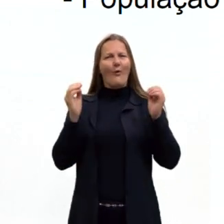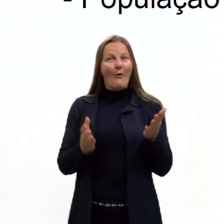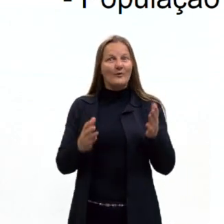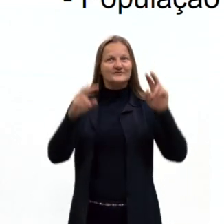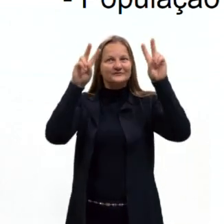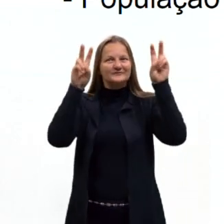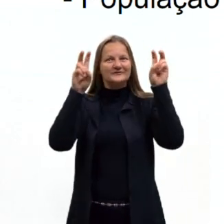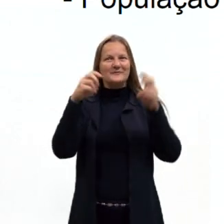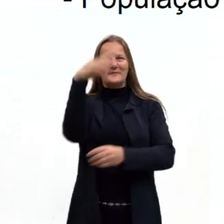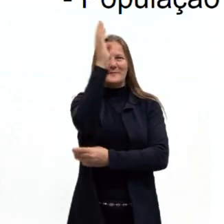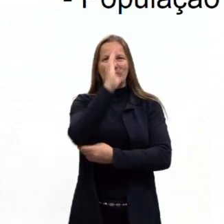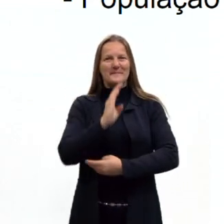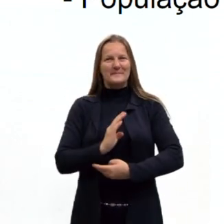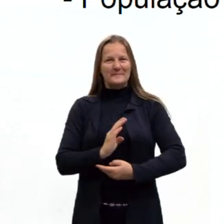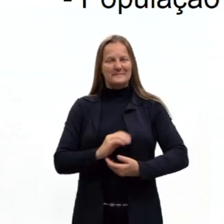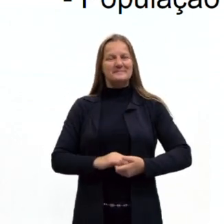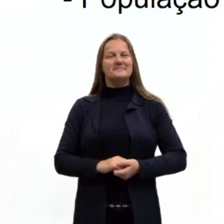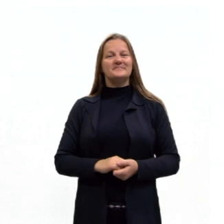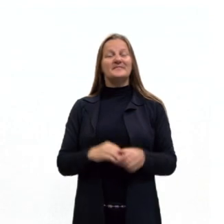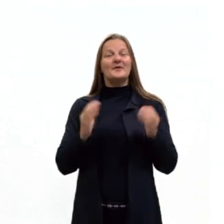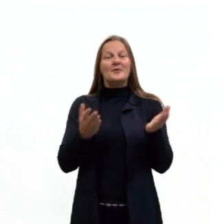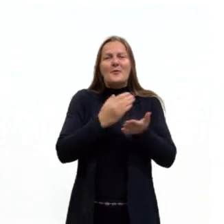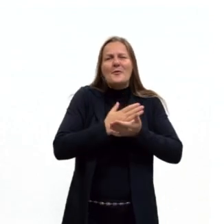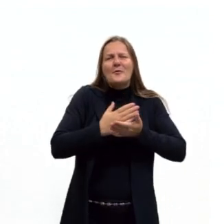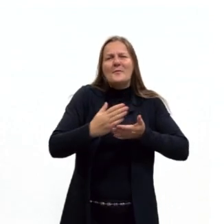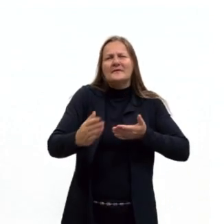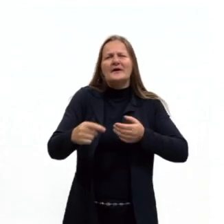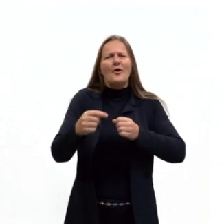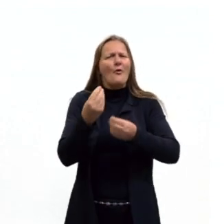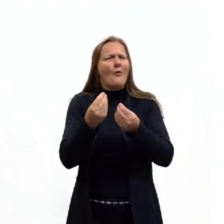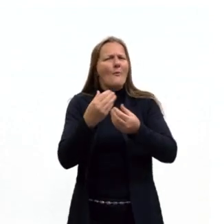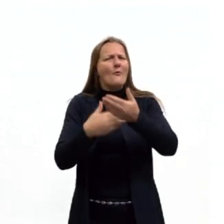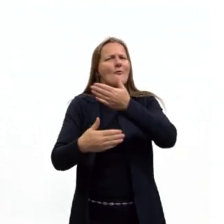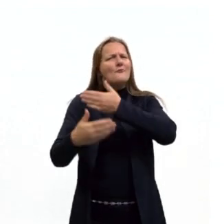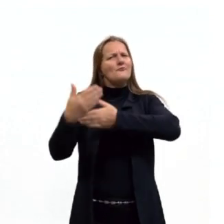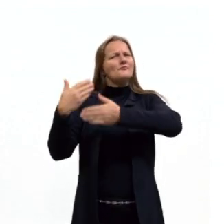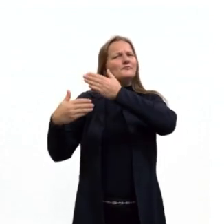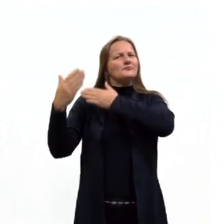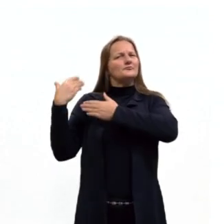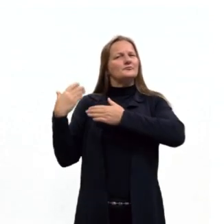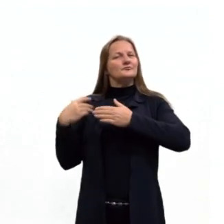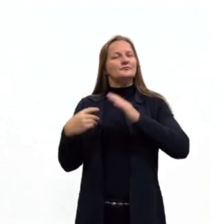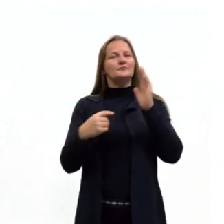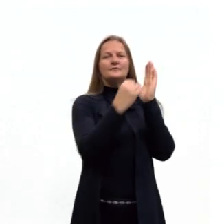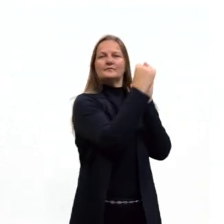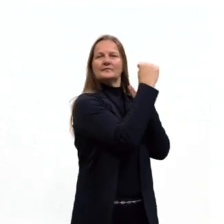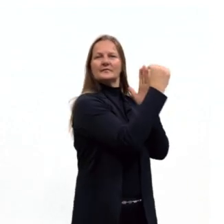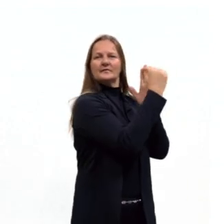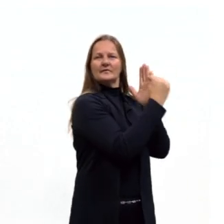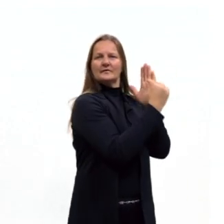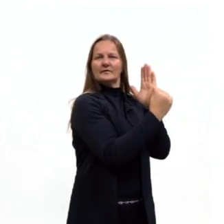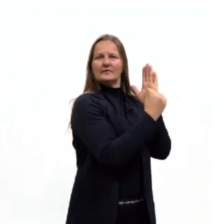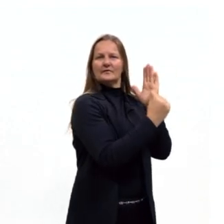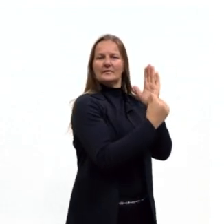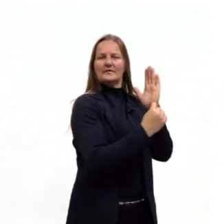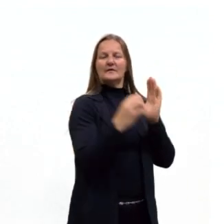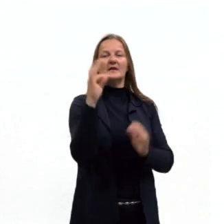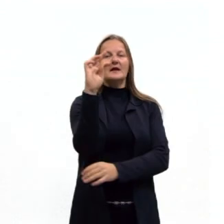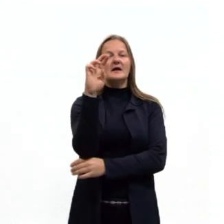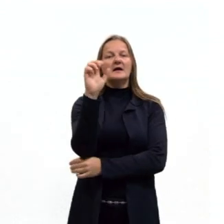tá a gurizada E aí para começar então a gente começa lá é no início do Brasil com o bom e velho Tratado de Tordesilhas